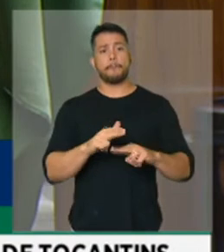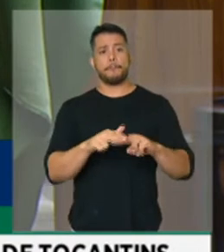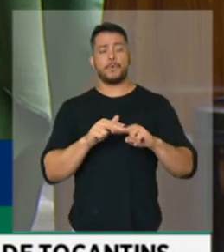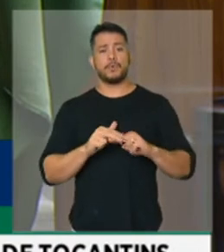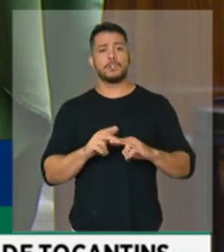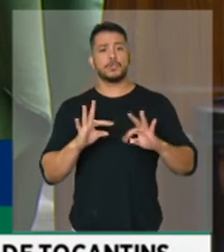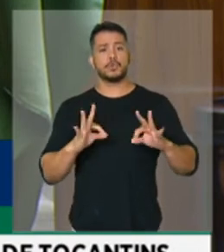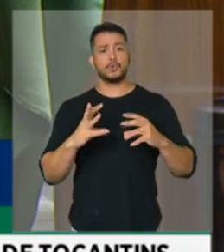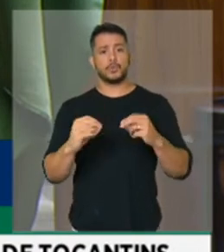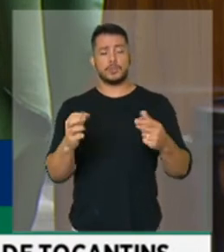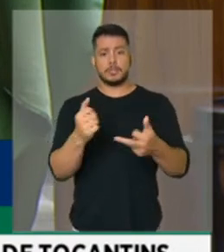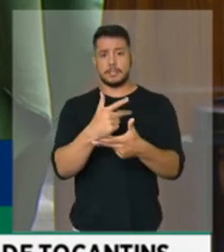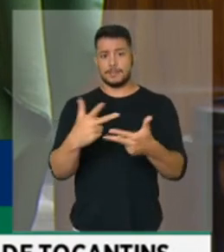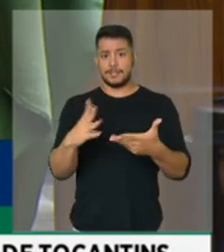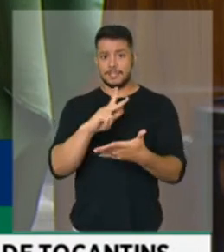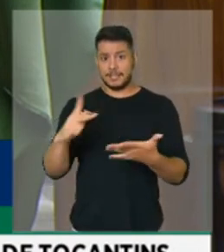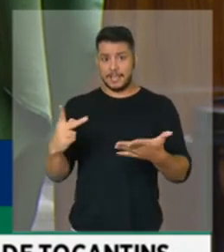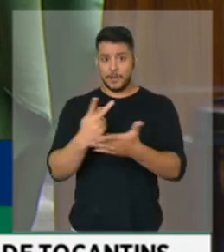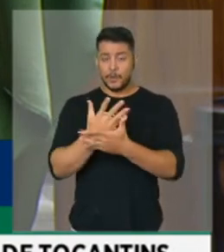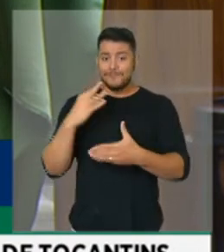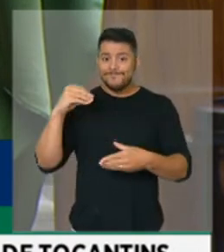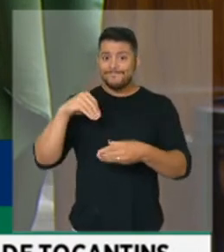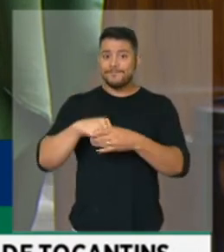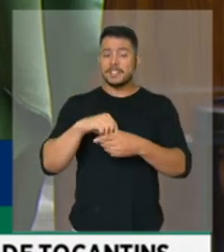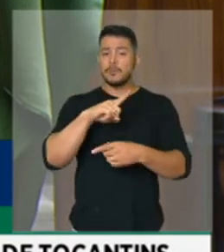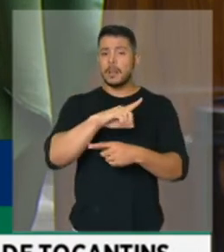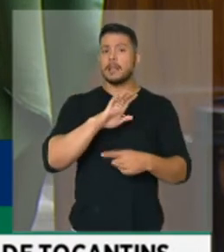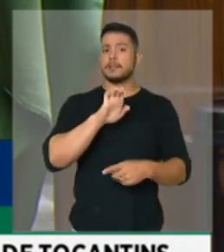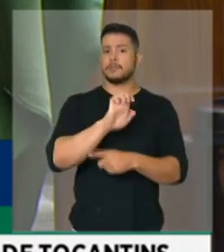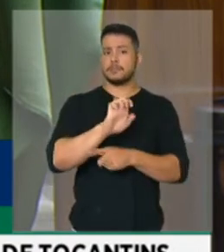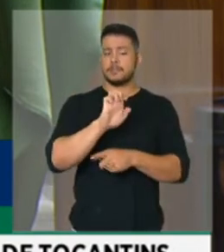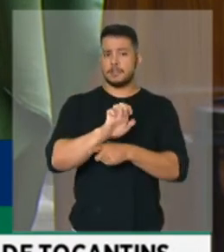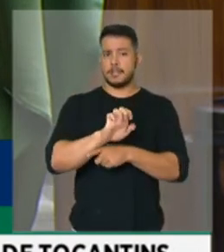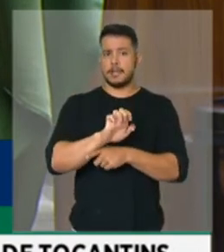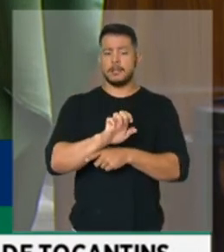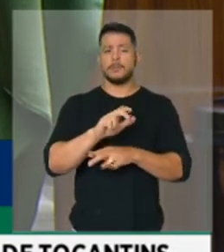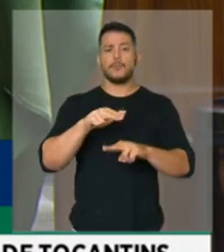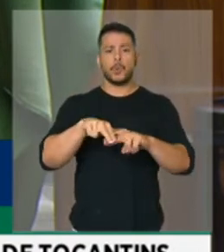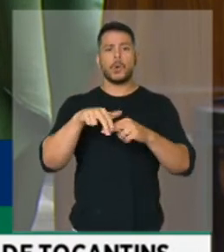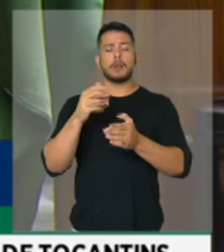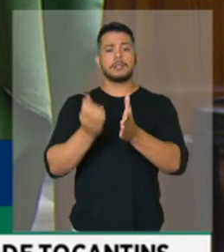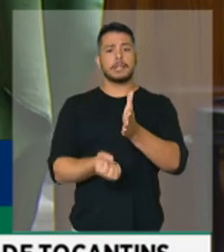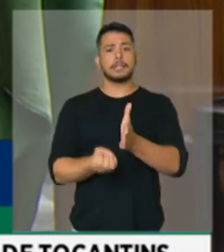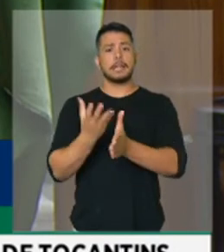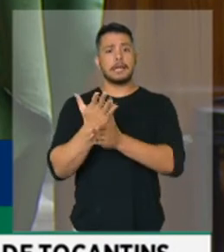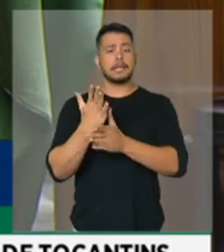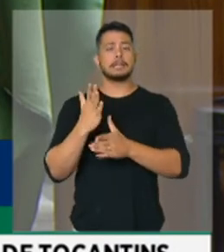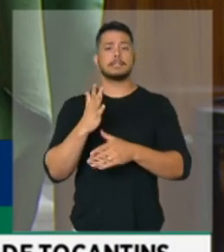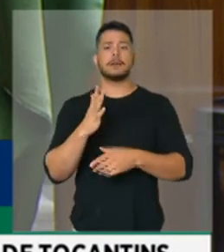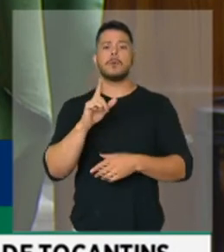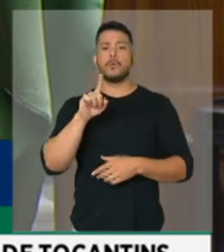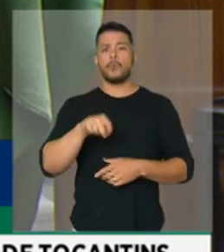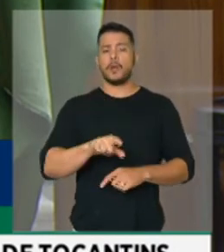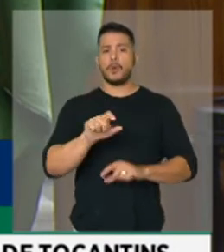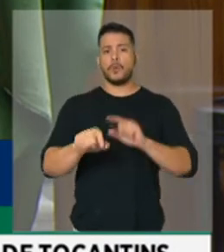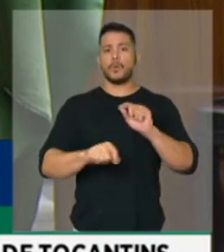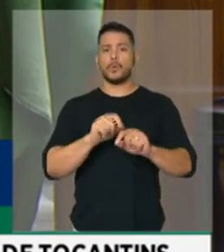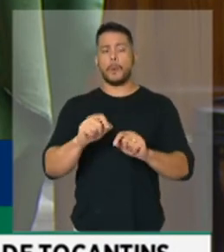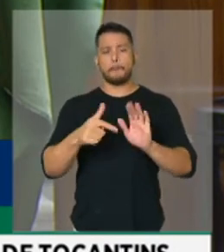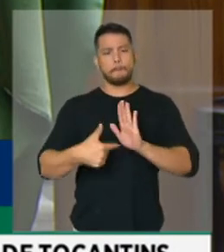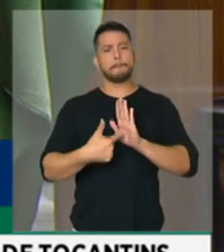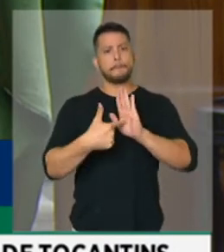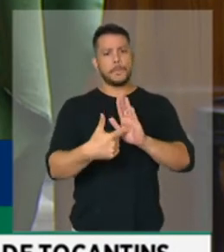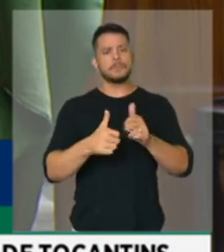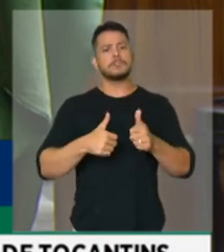Estado decorrente da instalação entre janeiro de 89 e 31 de dezembro de 94 concretizará os princípios